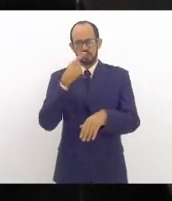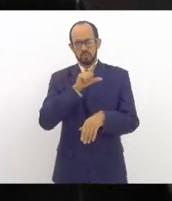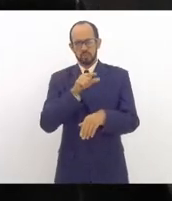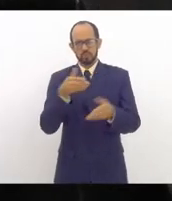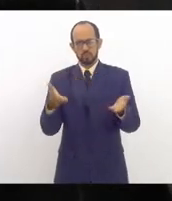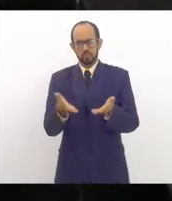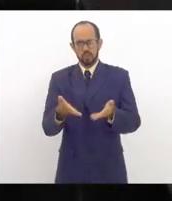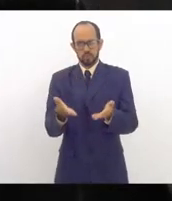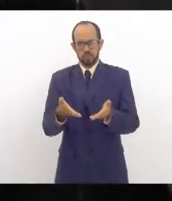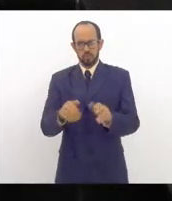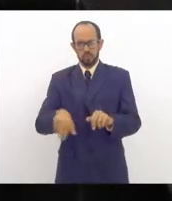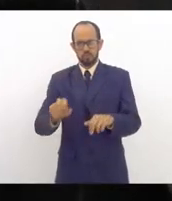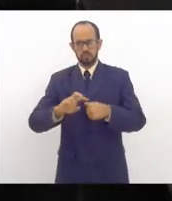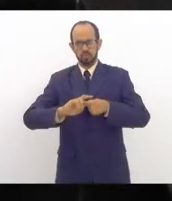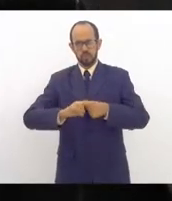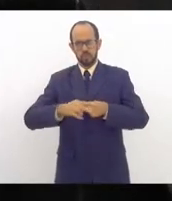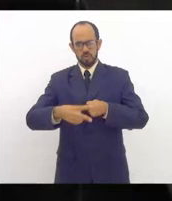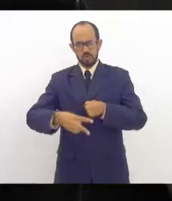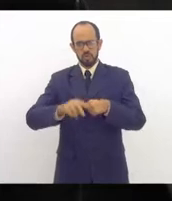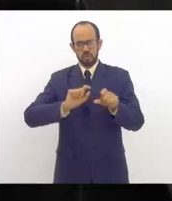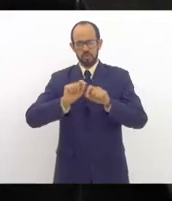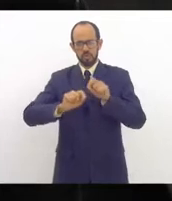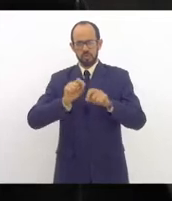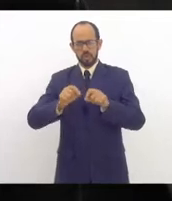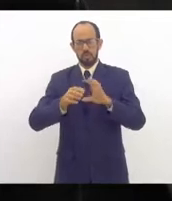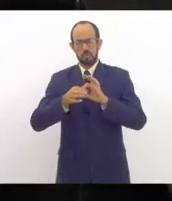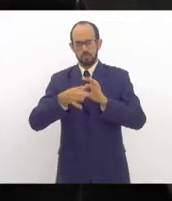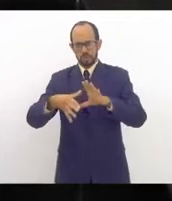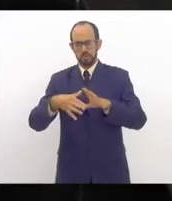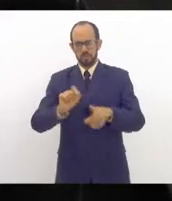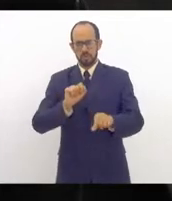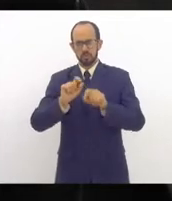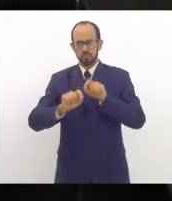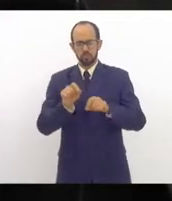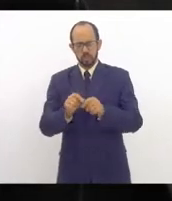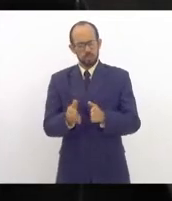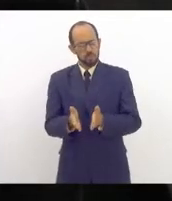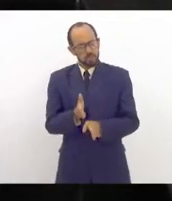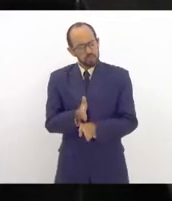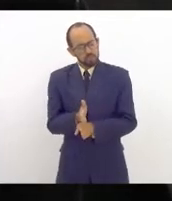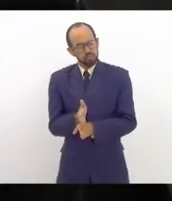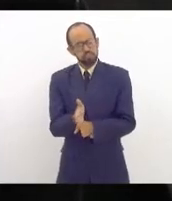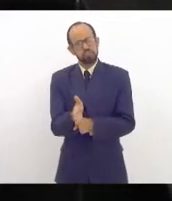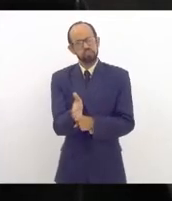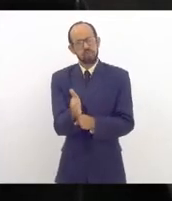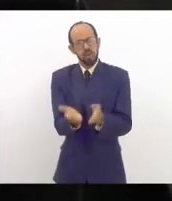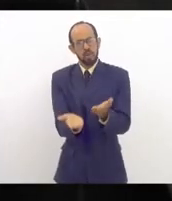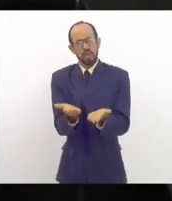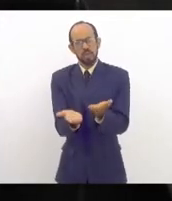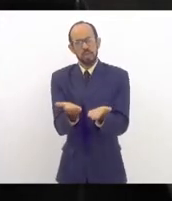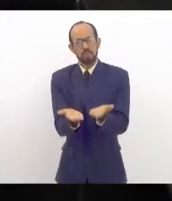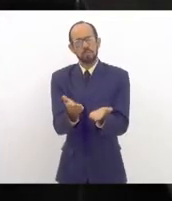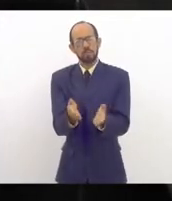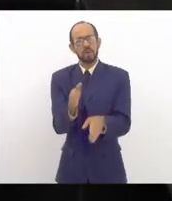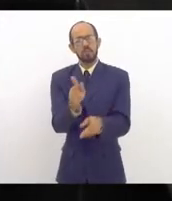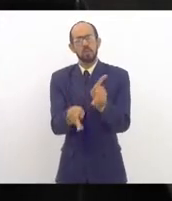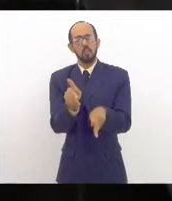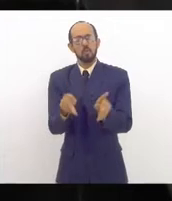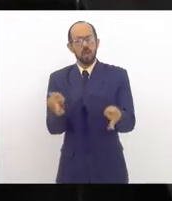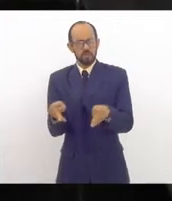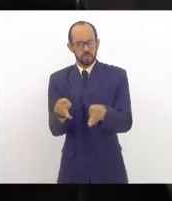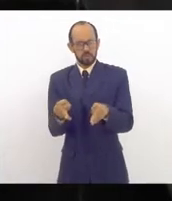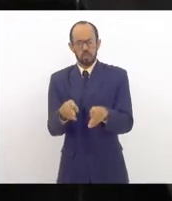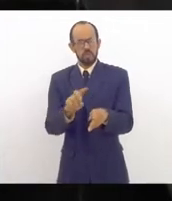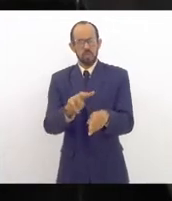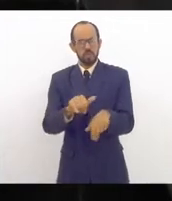casa esse resultado de um acordo que permite gerar uma estabilidade uma segurança jurídica para a população de maneira que não